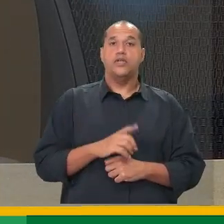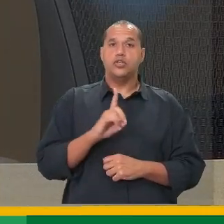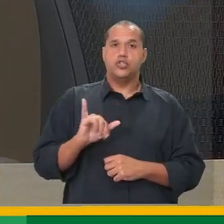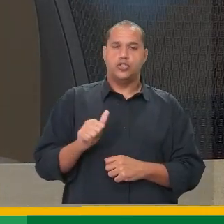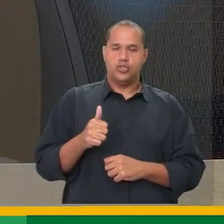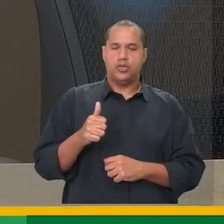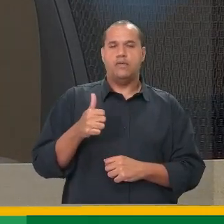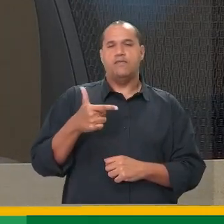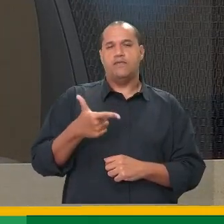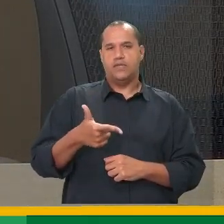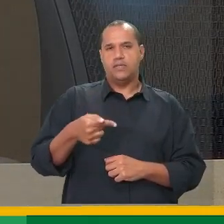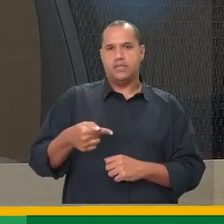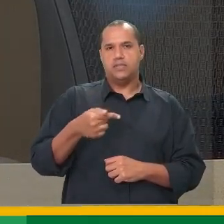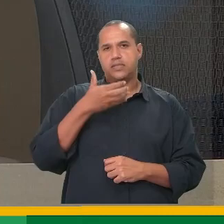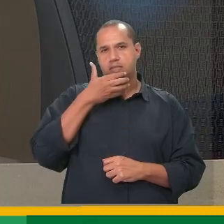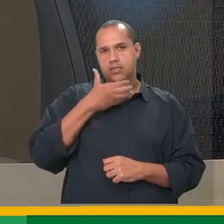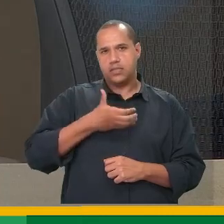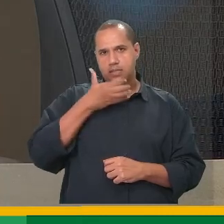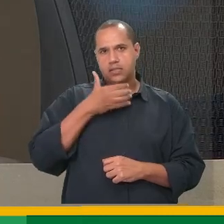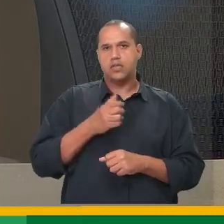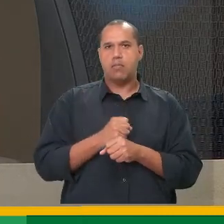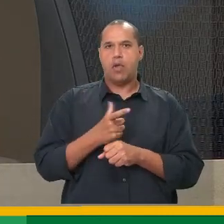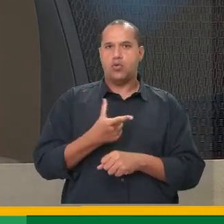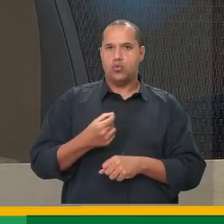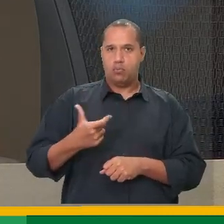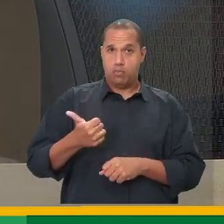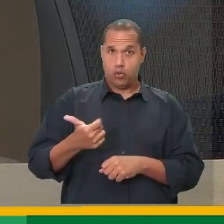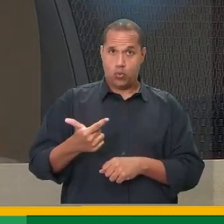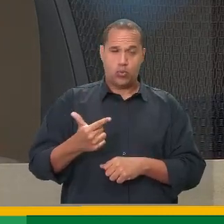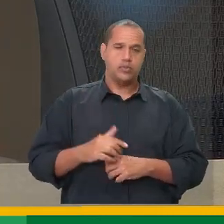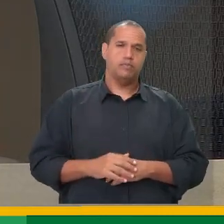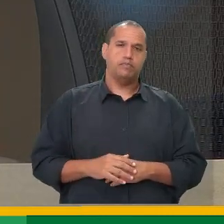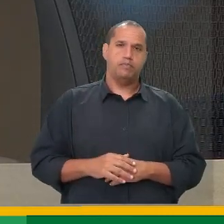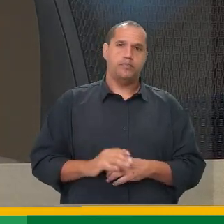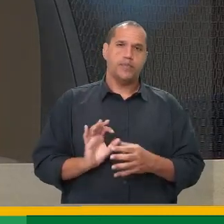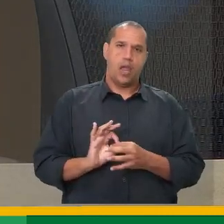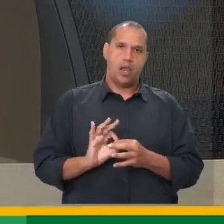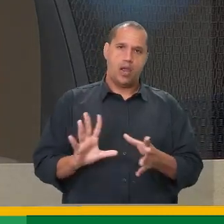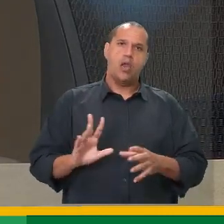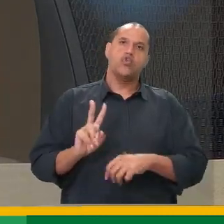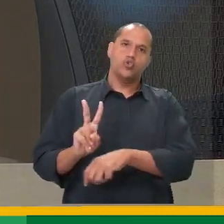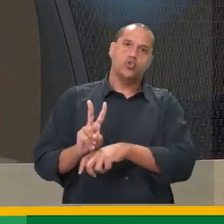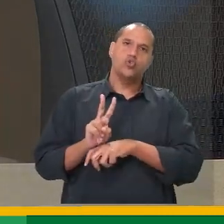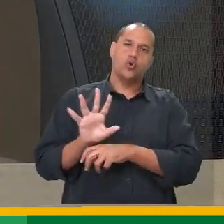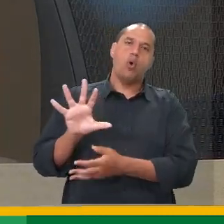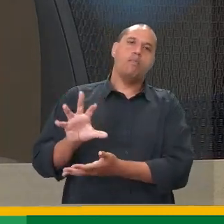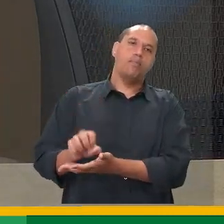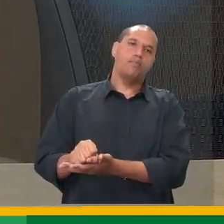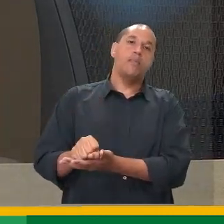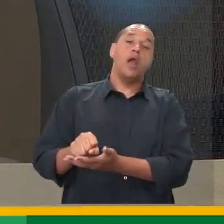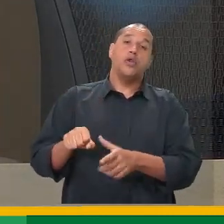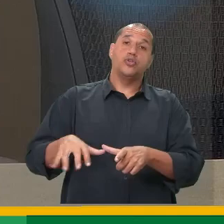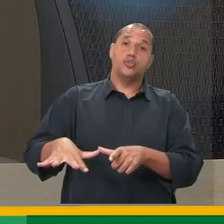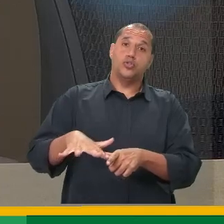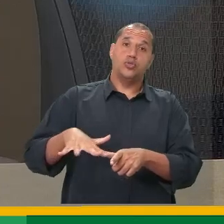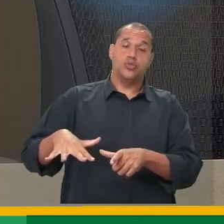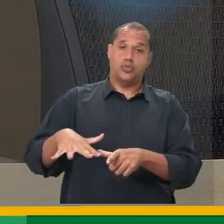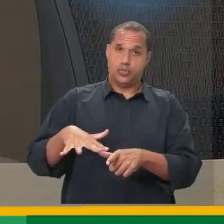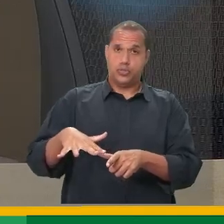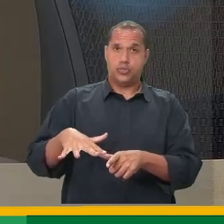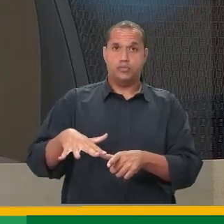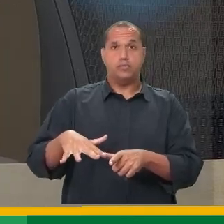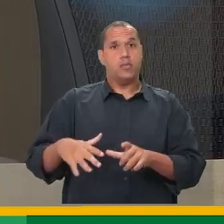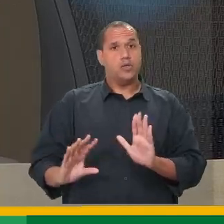2012 que autoriza a alienação dos dos imóveis que se